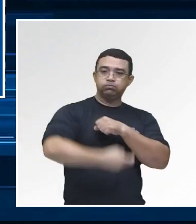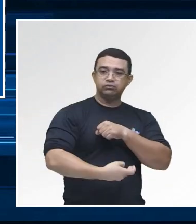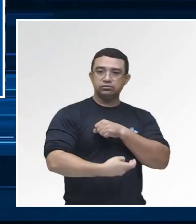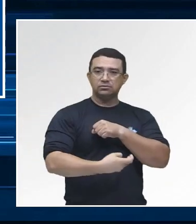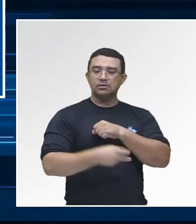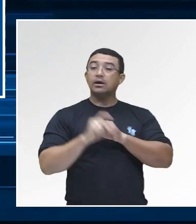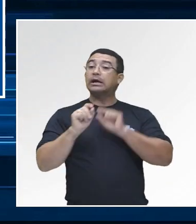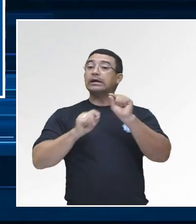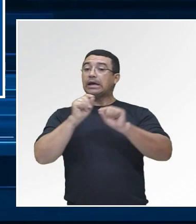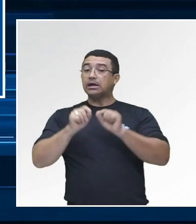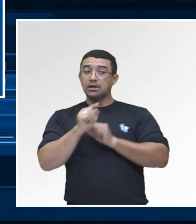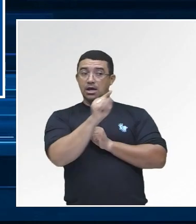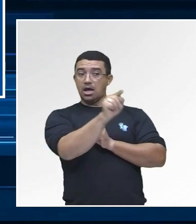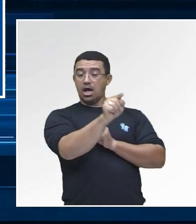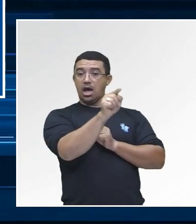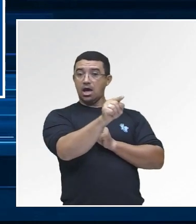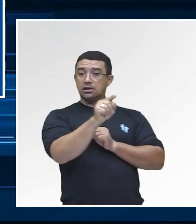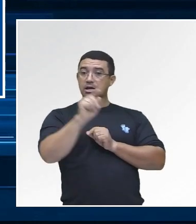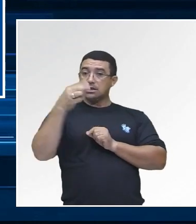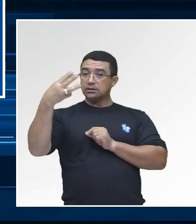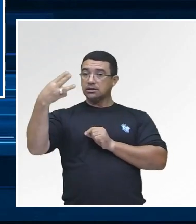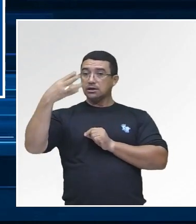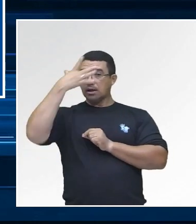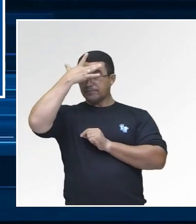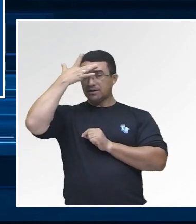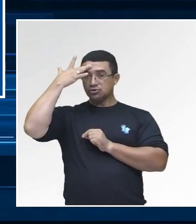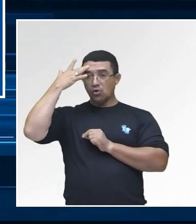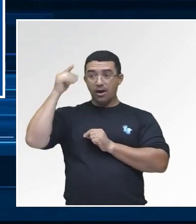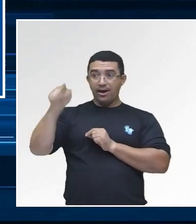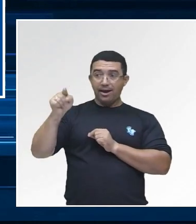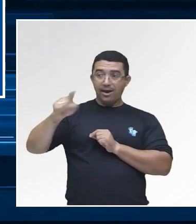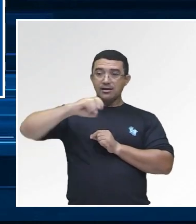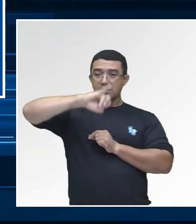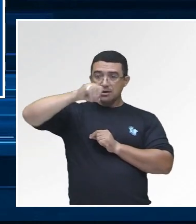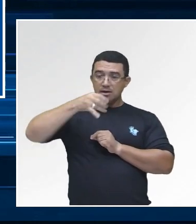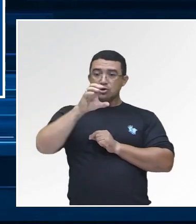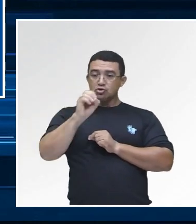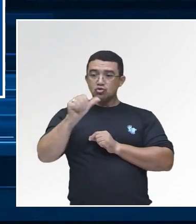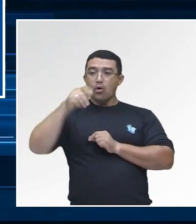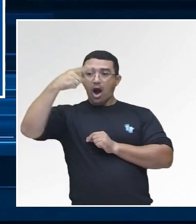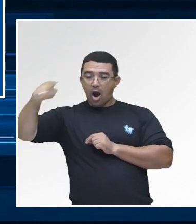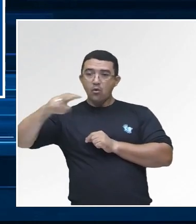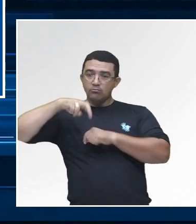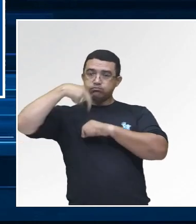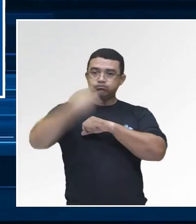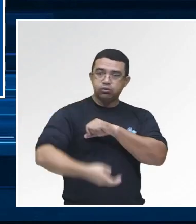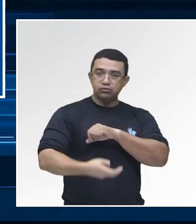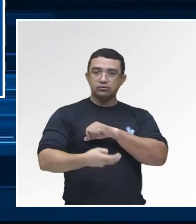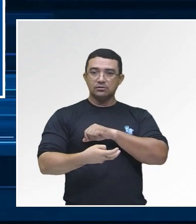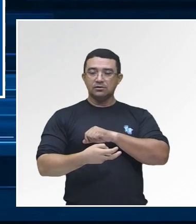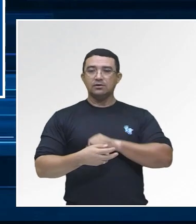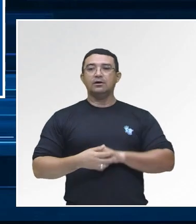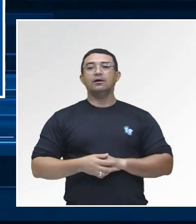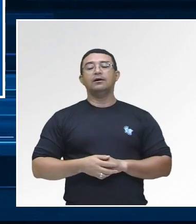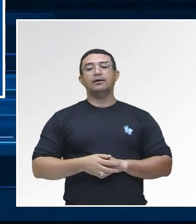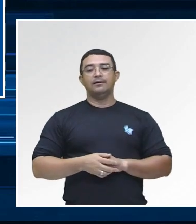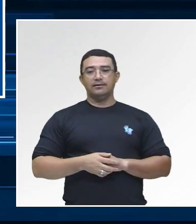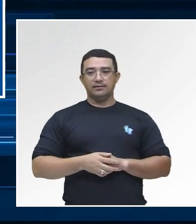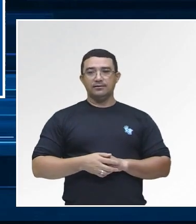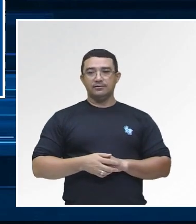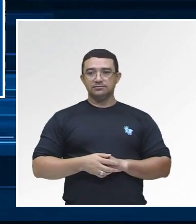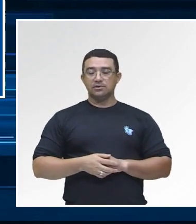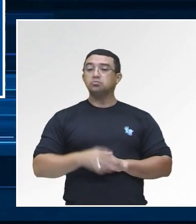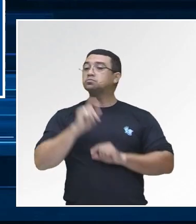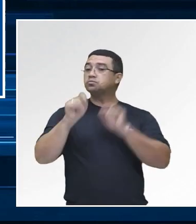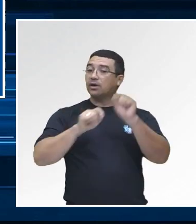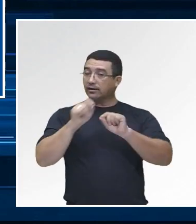Quem? Ele. Terceira pessoa. Tropeçou. Veja que no texto anterior nós vimos tropecei, né? Eu.